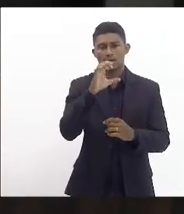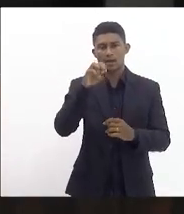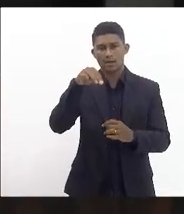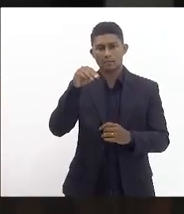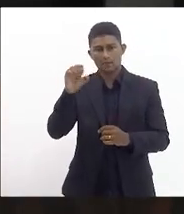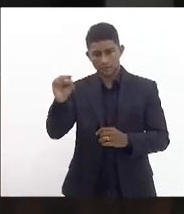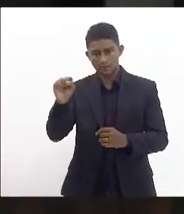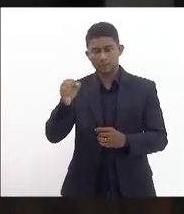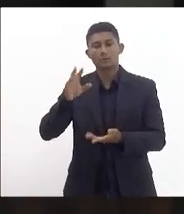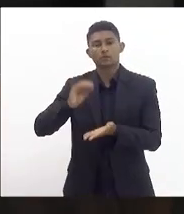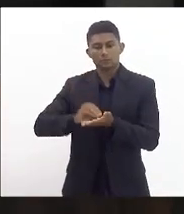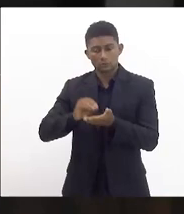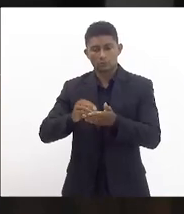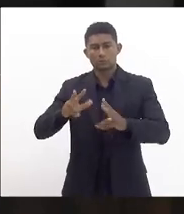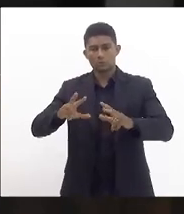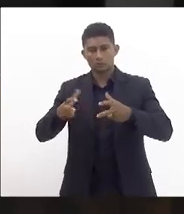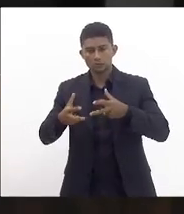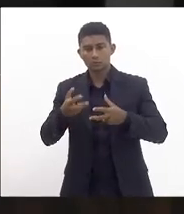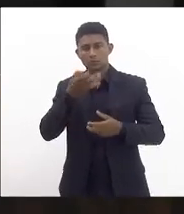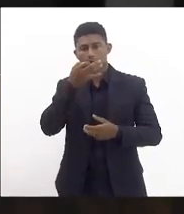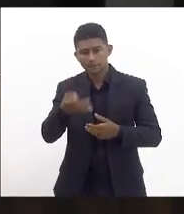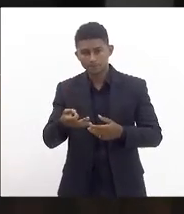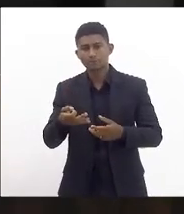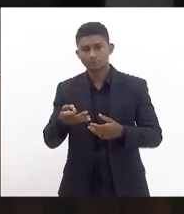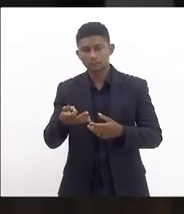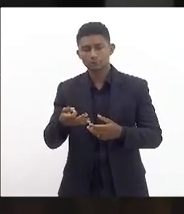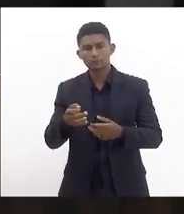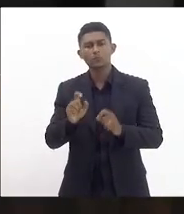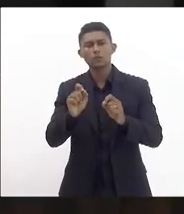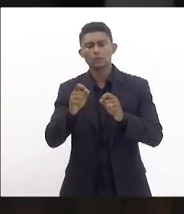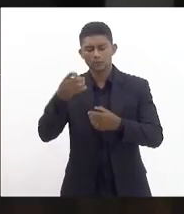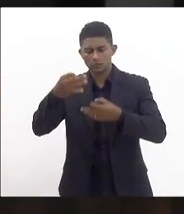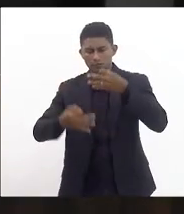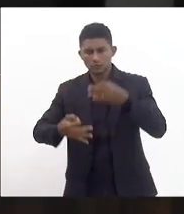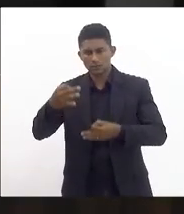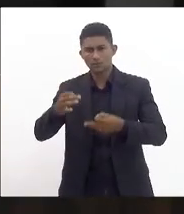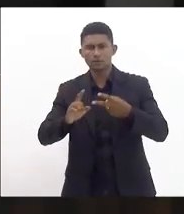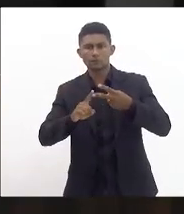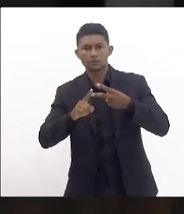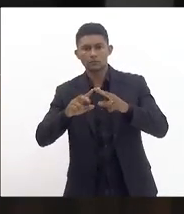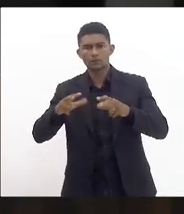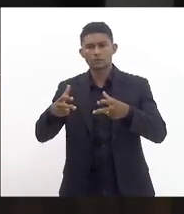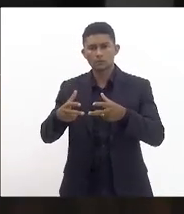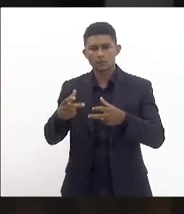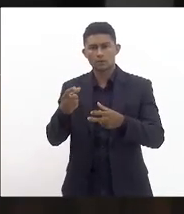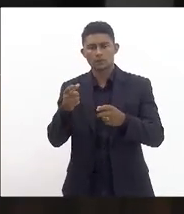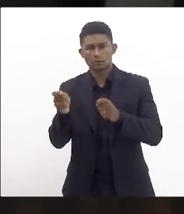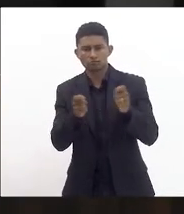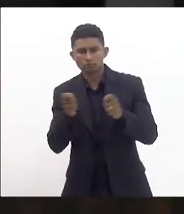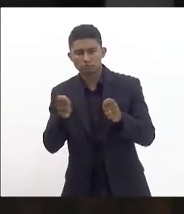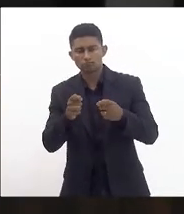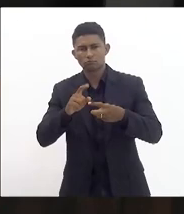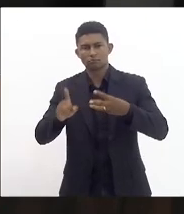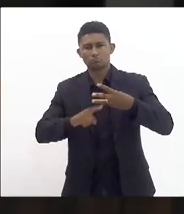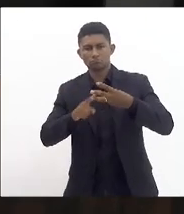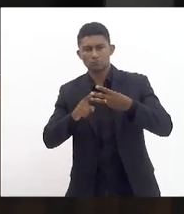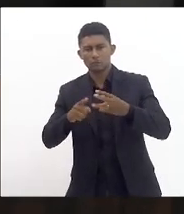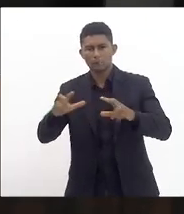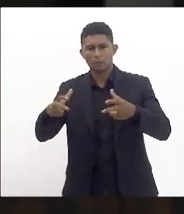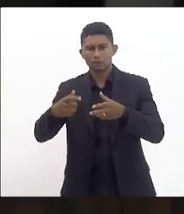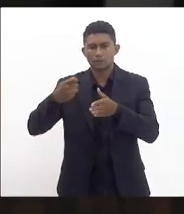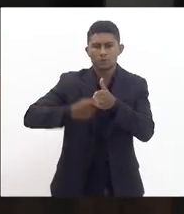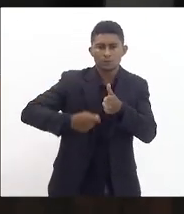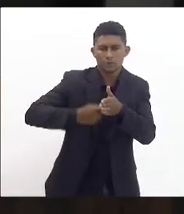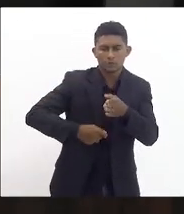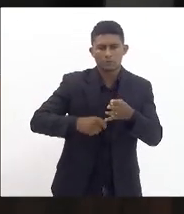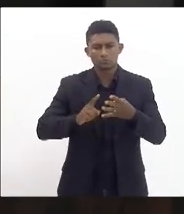190-2017, pendente de pareceres das Comissões de Constituição e Justiça, de Economia, Indústria e Comércio e Assuntos Municipais e Desenvolvimento Regional, de tributação,